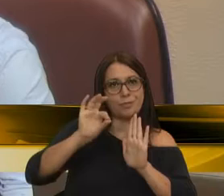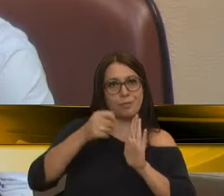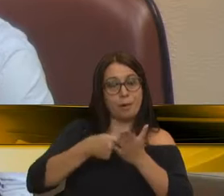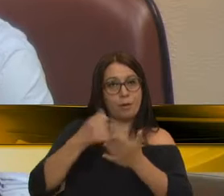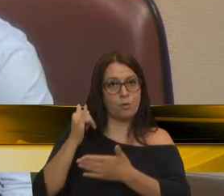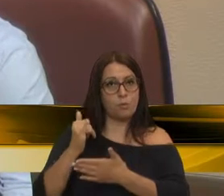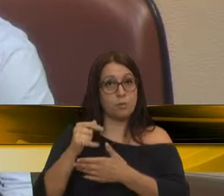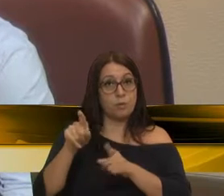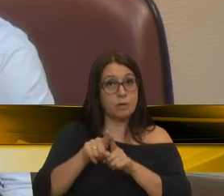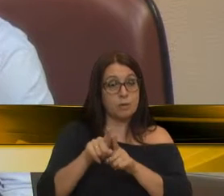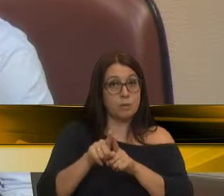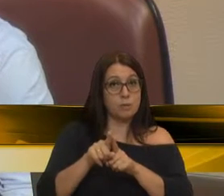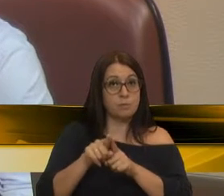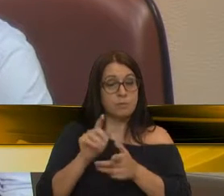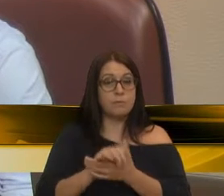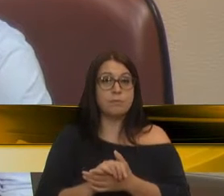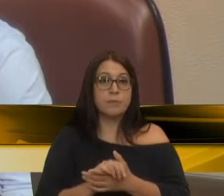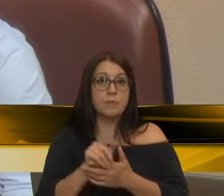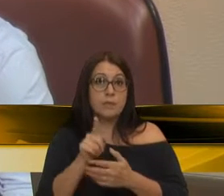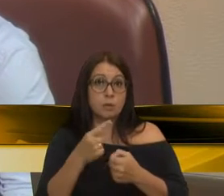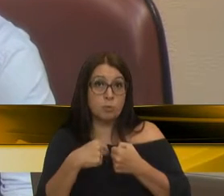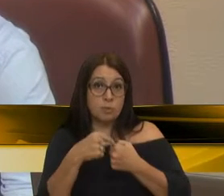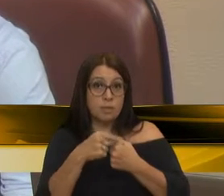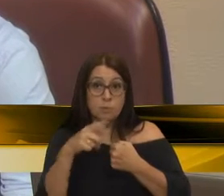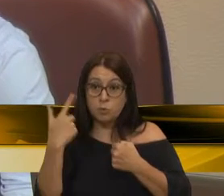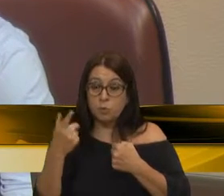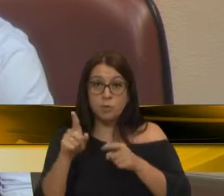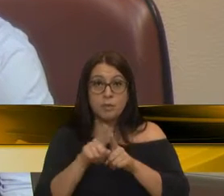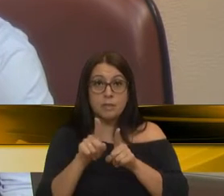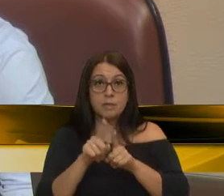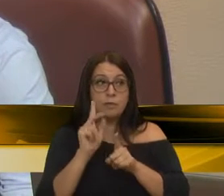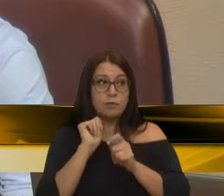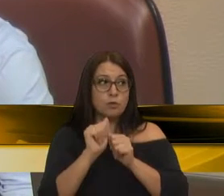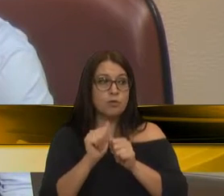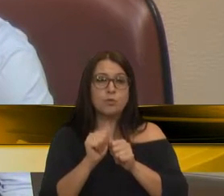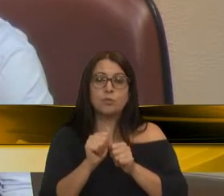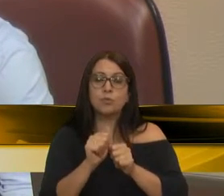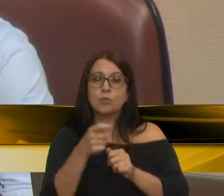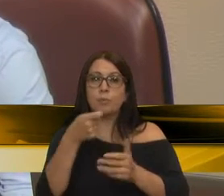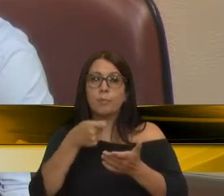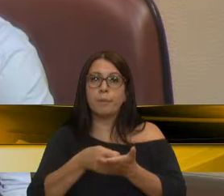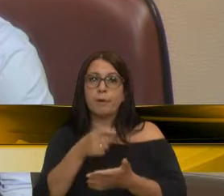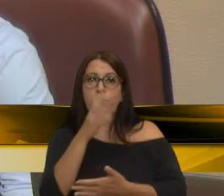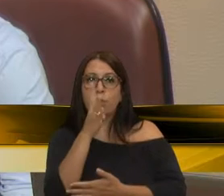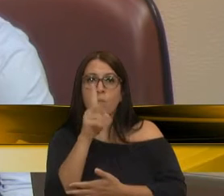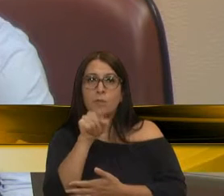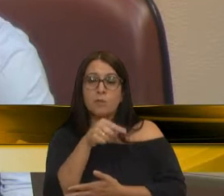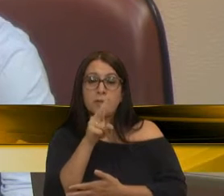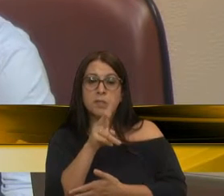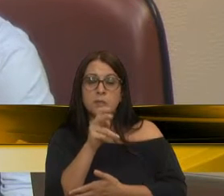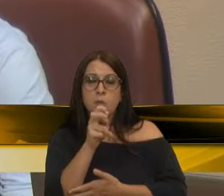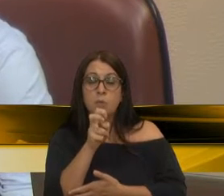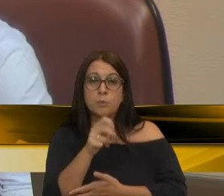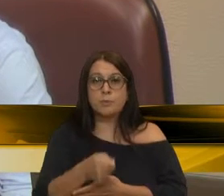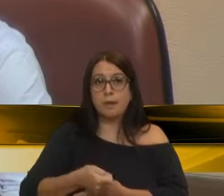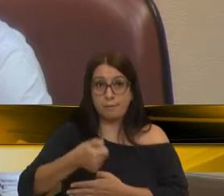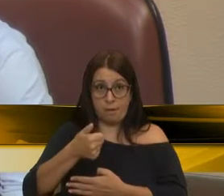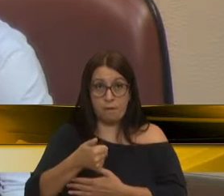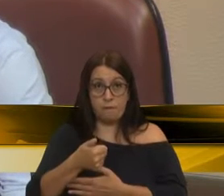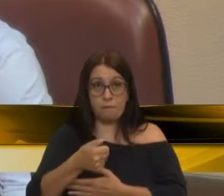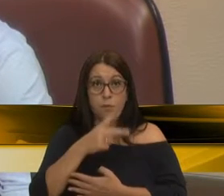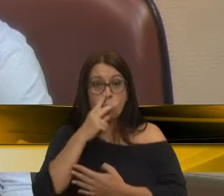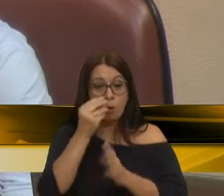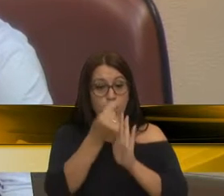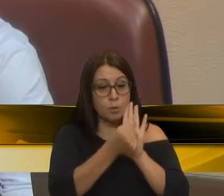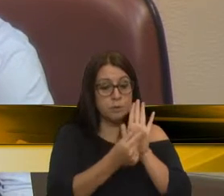do município do município edição de outro decreto com fixação da tarifa em quatro reais e vinte e cinco centavos conforme o orçamento